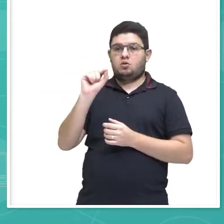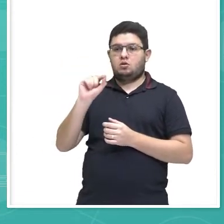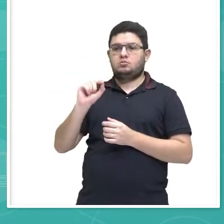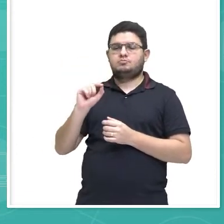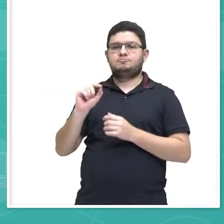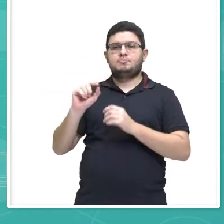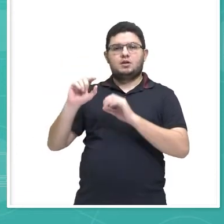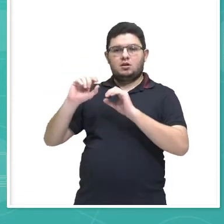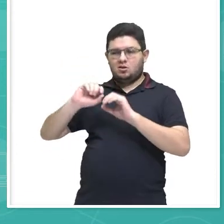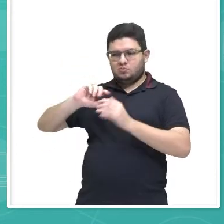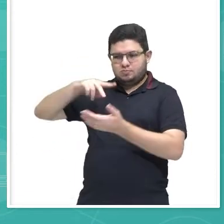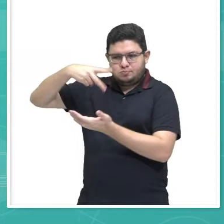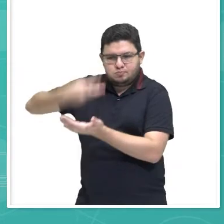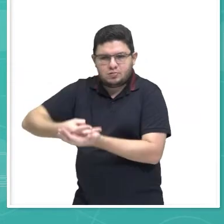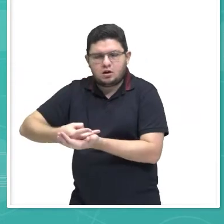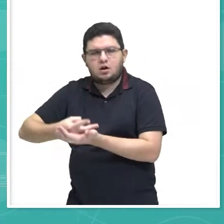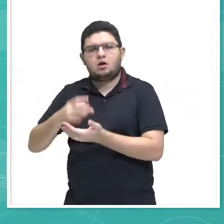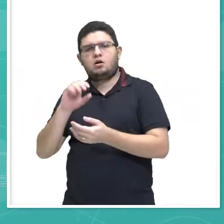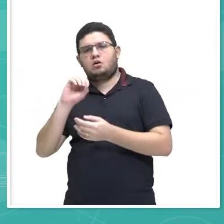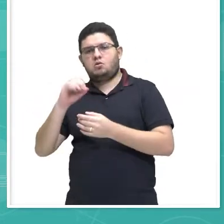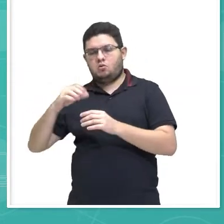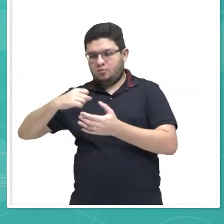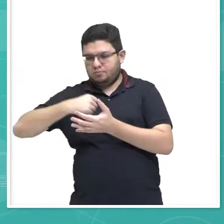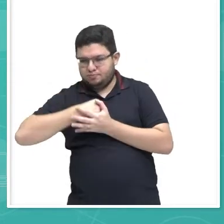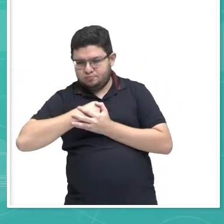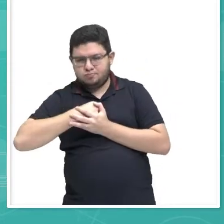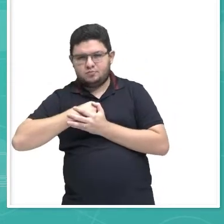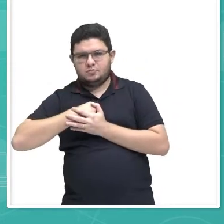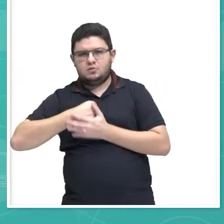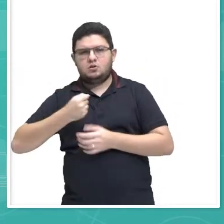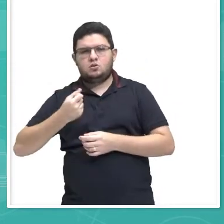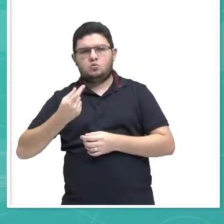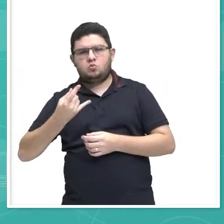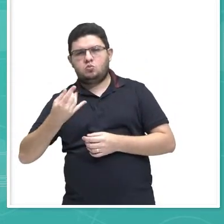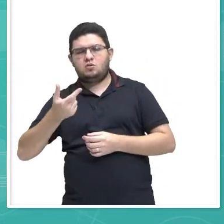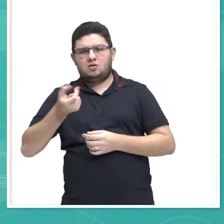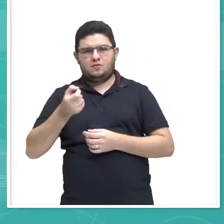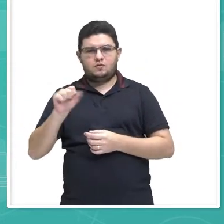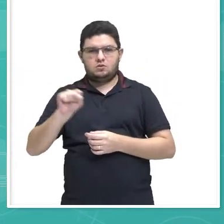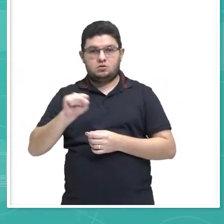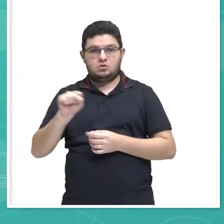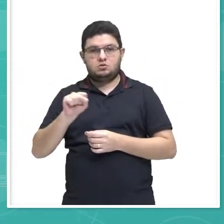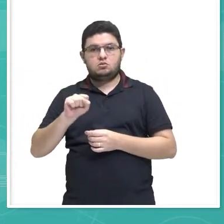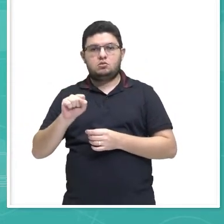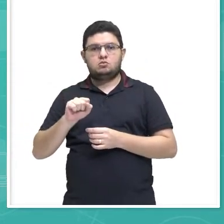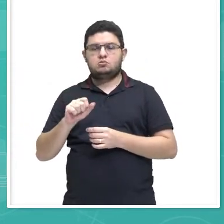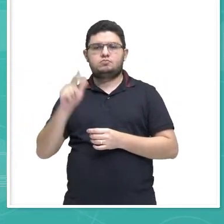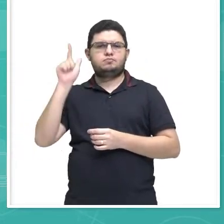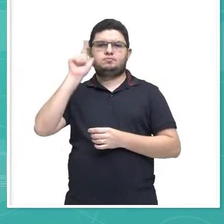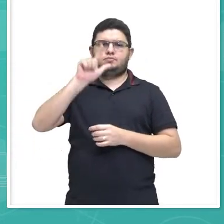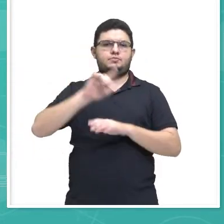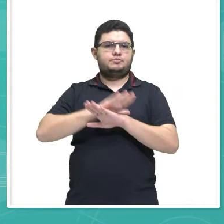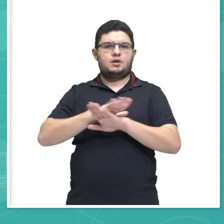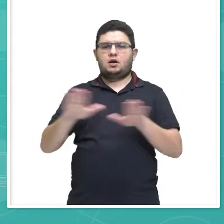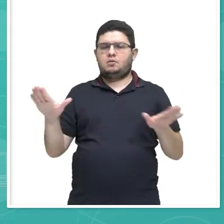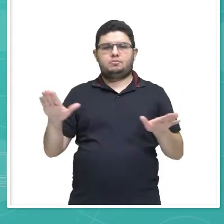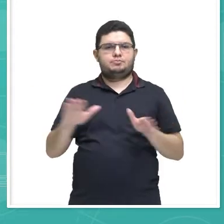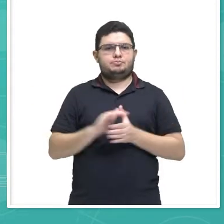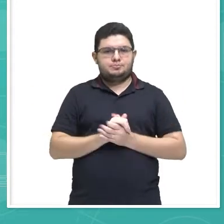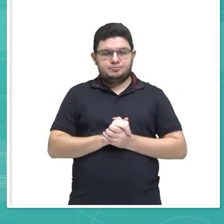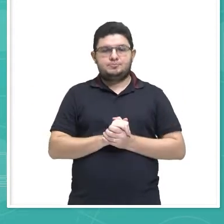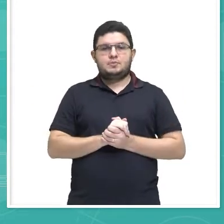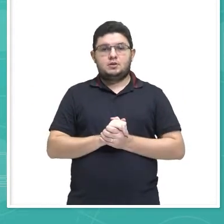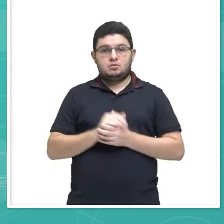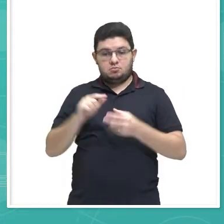bom? Ele já tem ali aquela vitória na hora, não tem mais continuação, certo? Então, para isso é necessário que aconteça